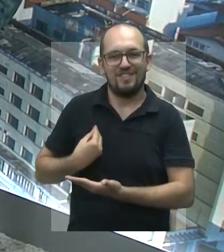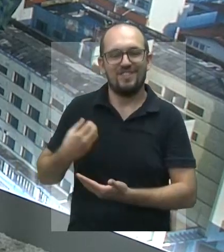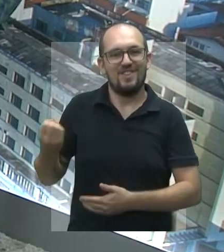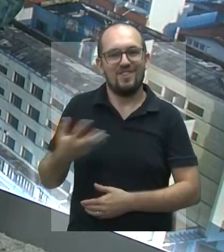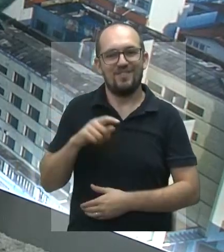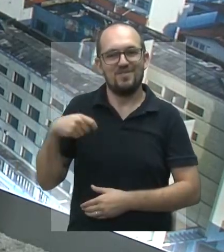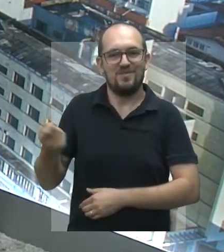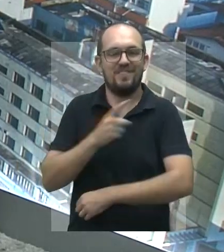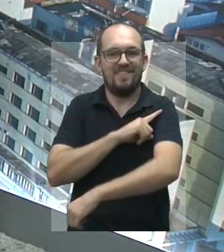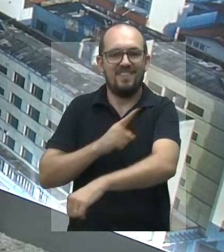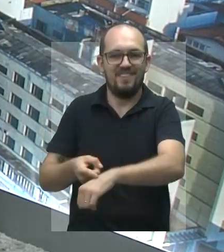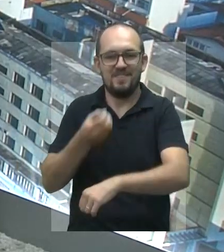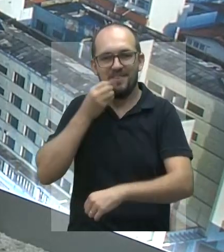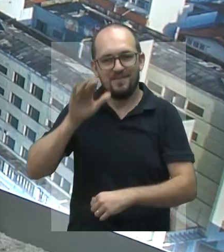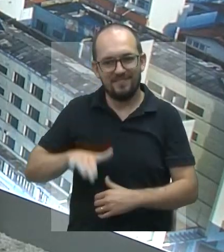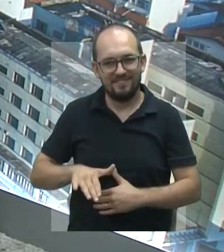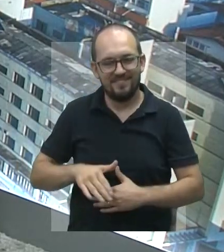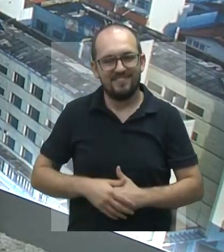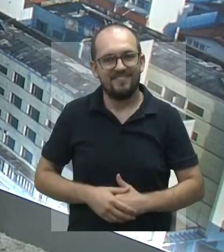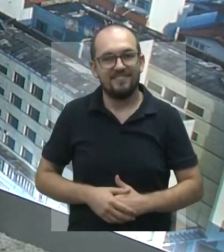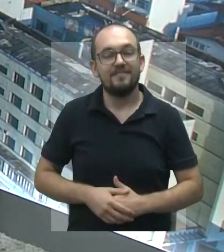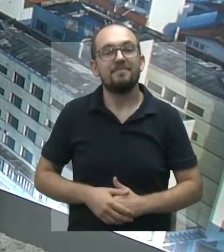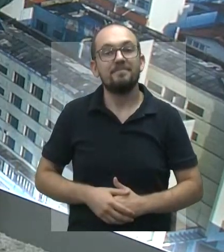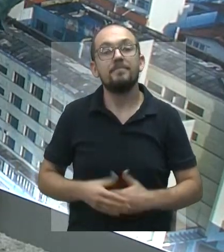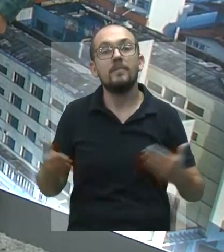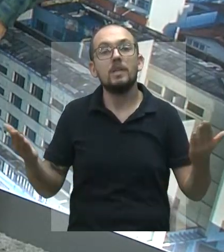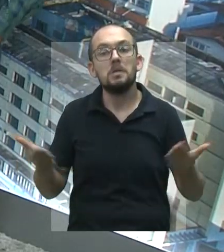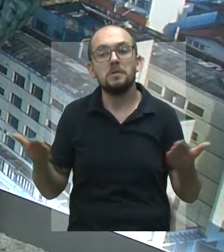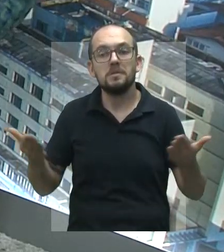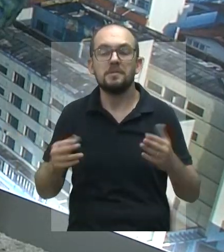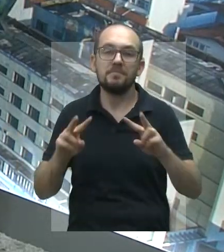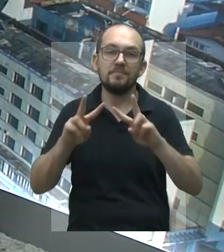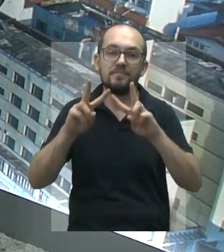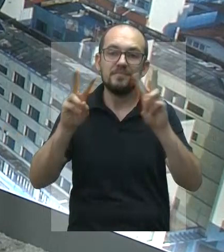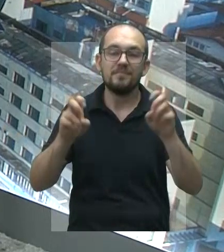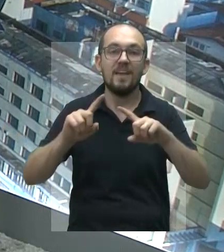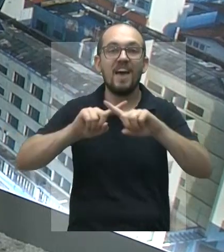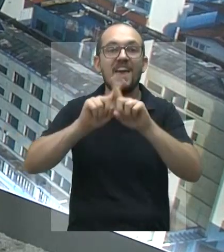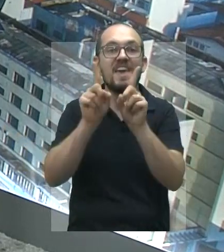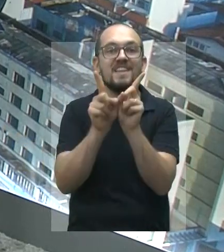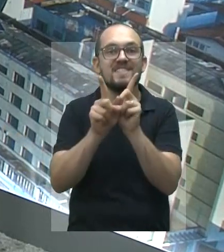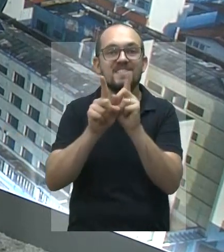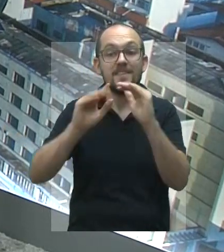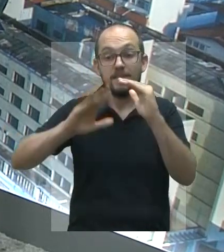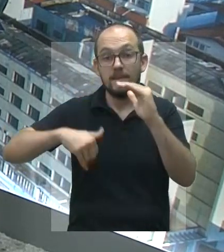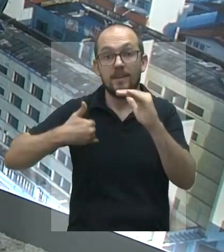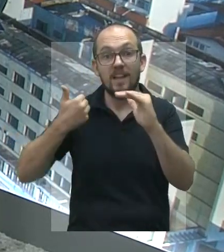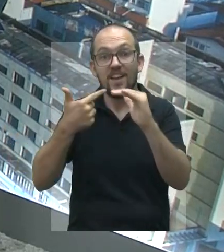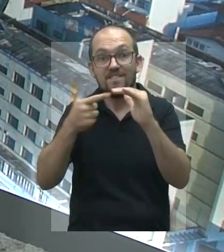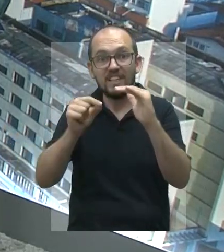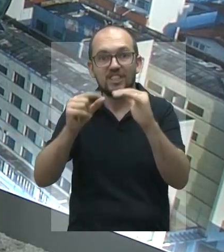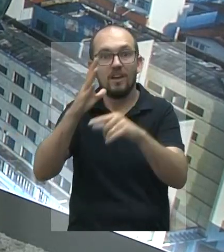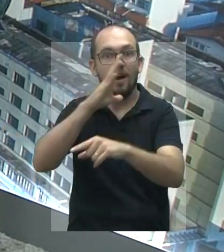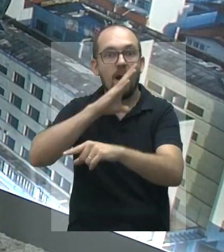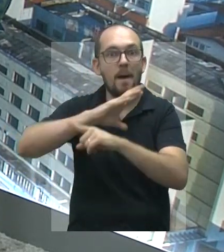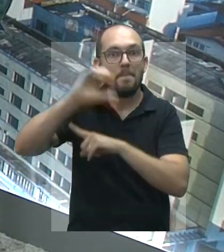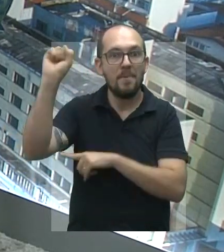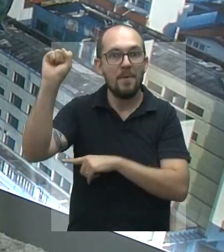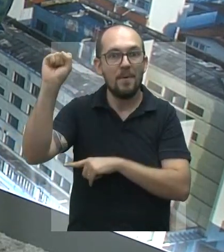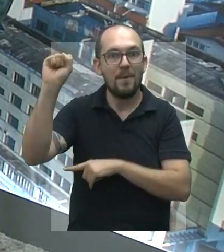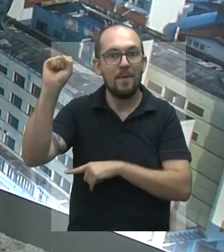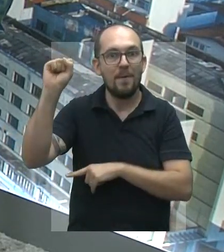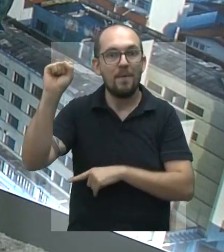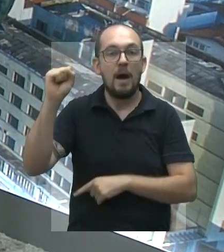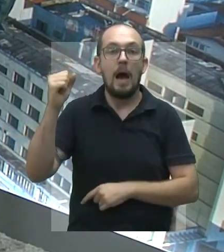cenário Danilo Gatto. Boa tarde, Danilo, para você, para falar sobre o Galinho que foi campeão, né? Decepcionamos